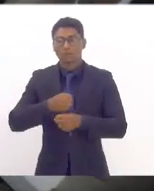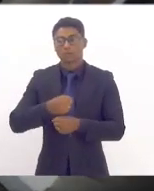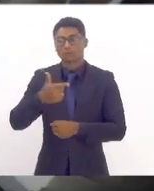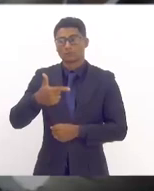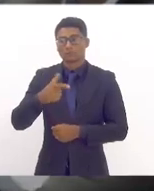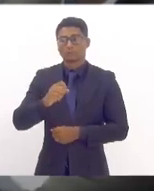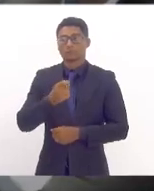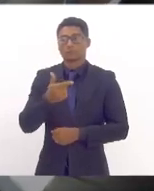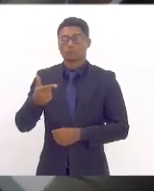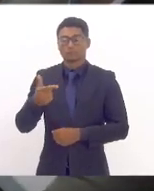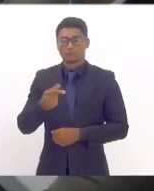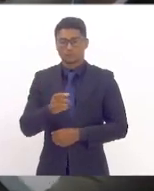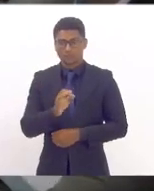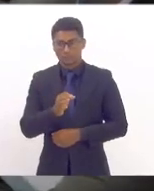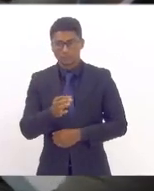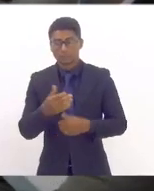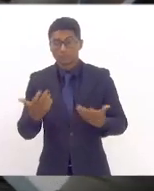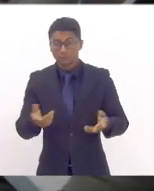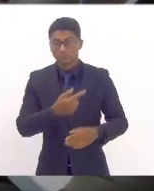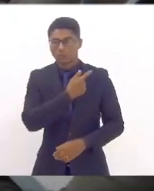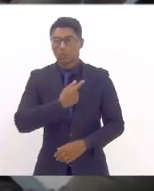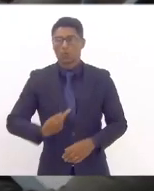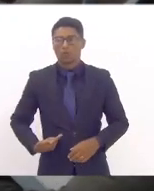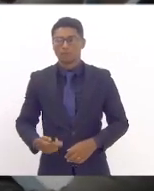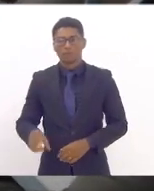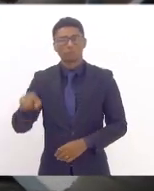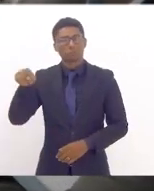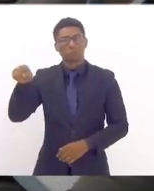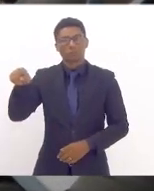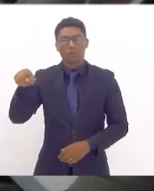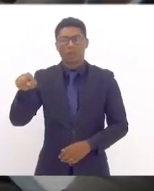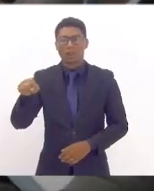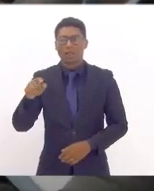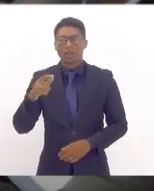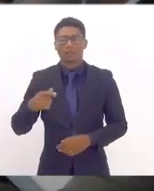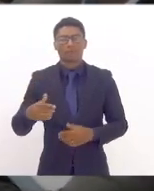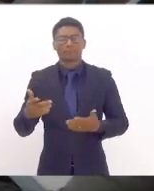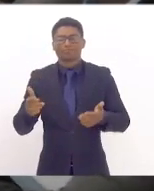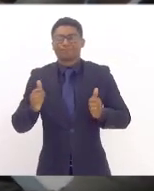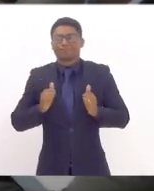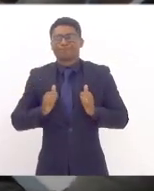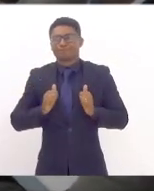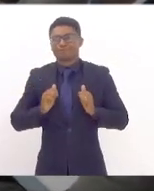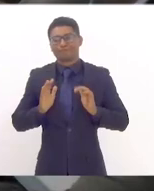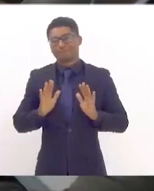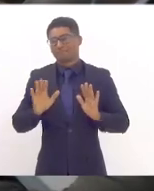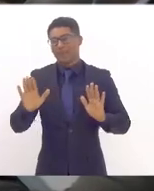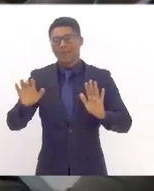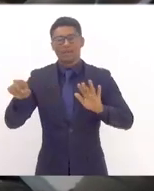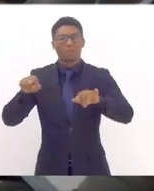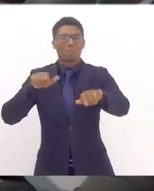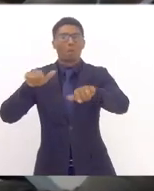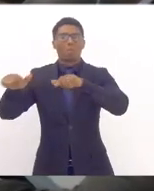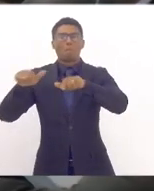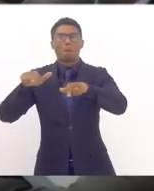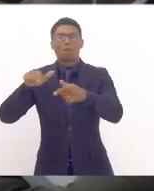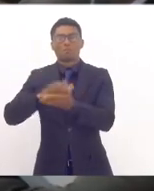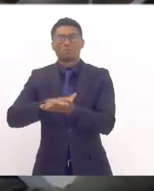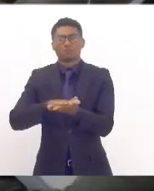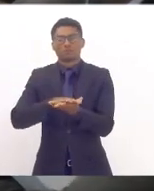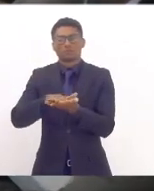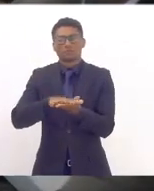2022 Como o governo engoliu mosca não cuidou do seu campo